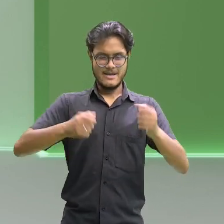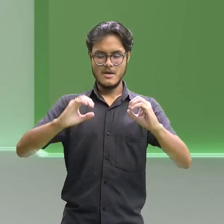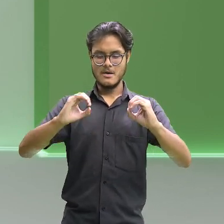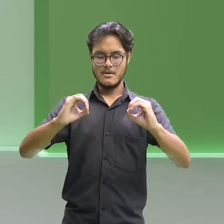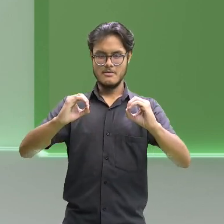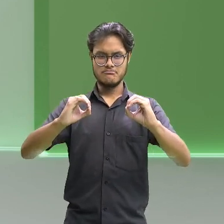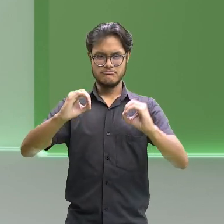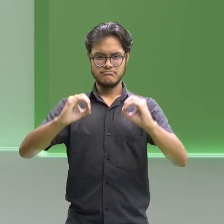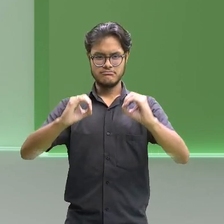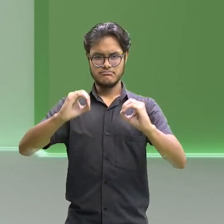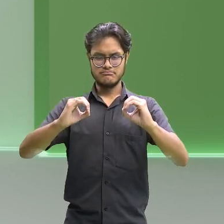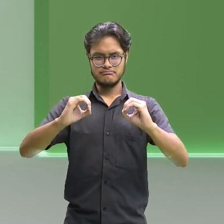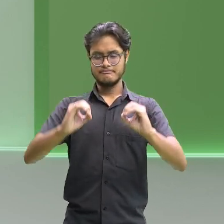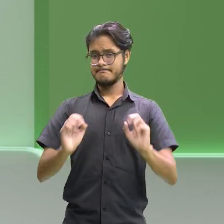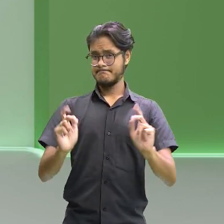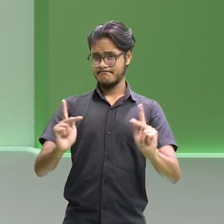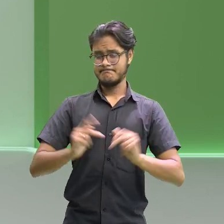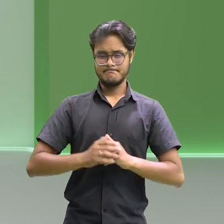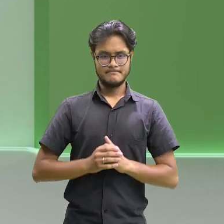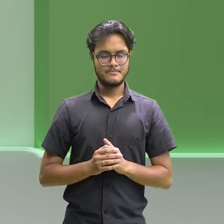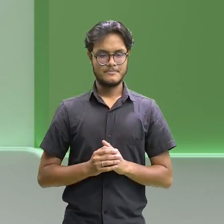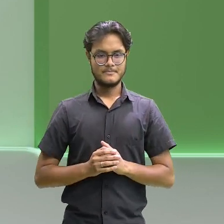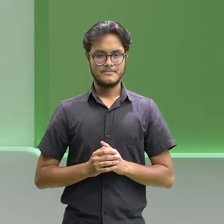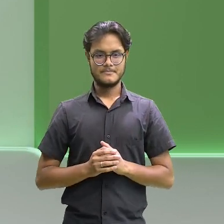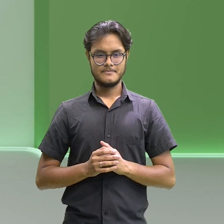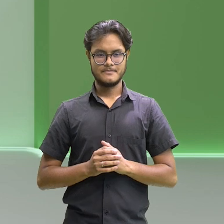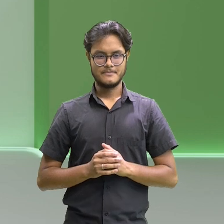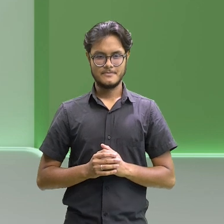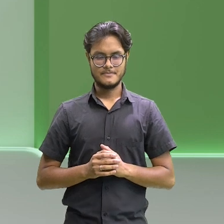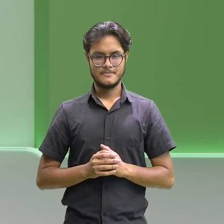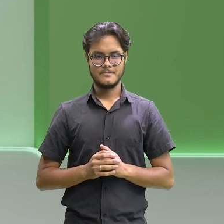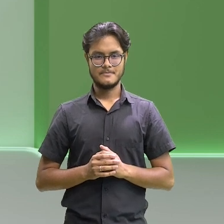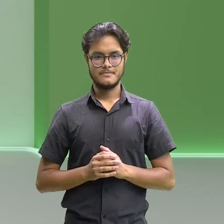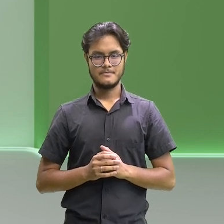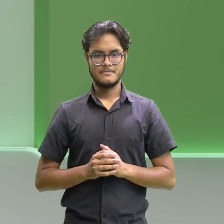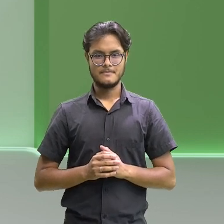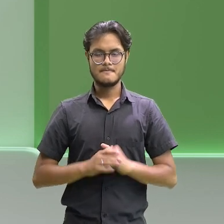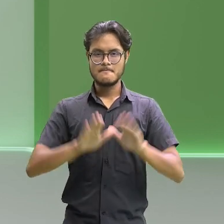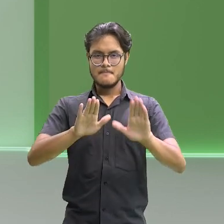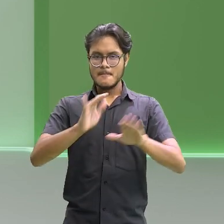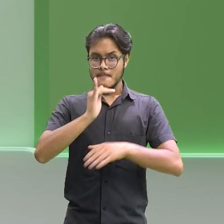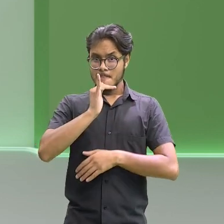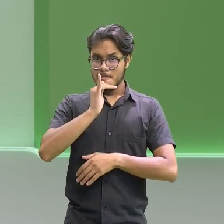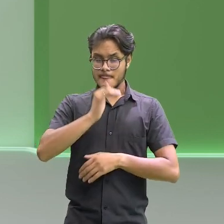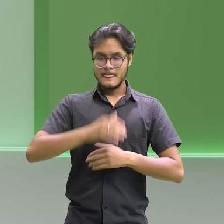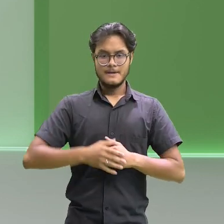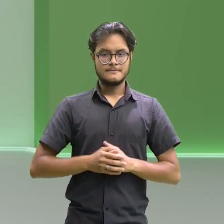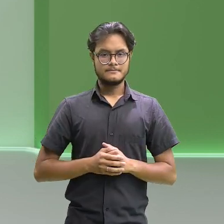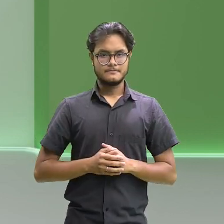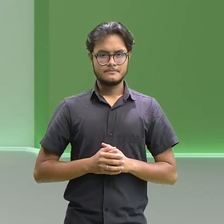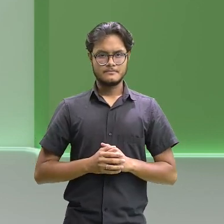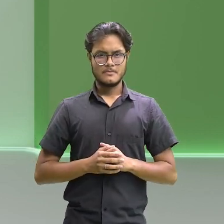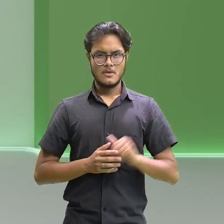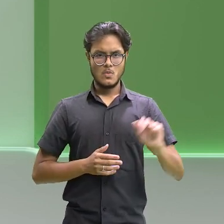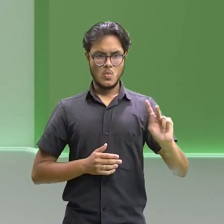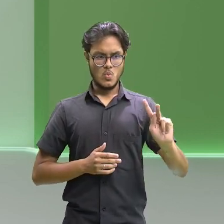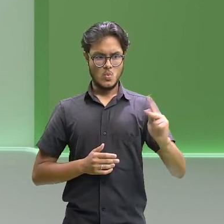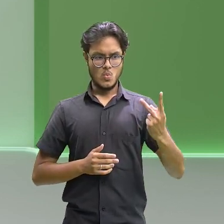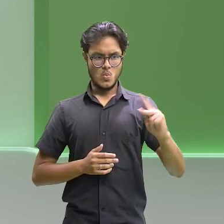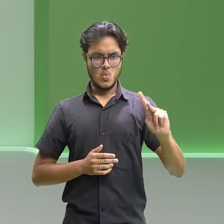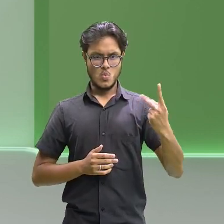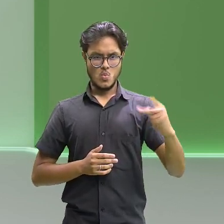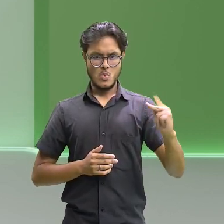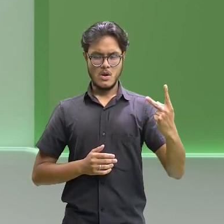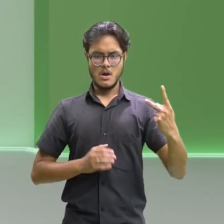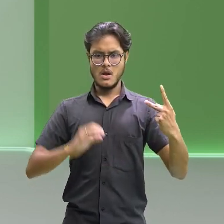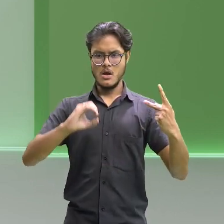modelo e 2 esferas maciças representando o elemento químico. Pessoal, um elemento de hidrogênio seria essa esfera maciça.